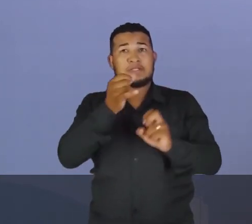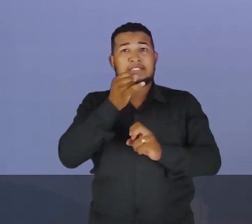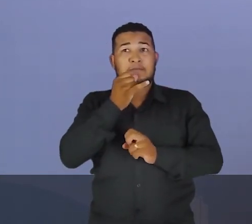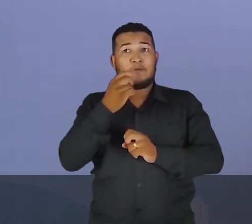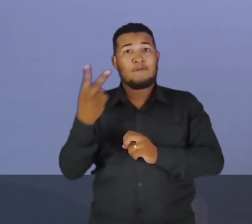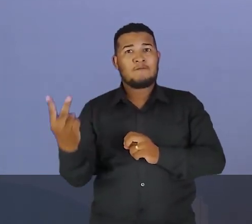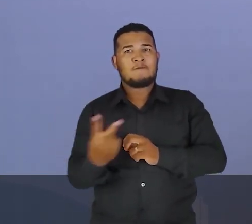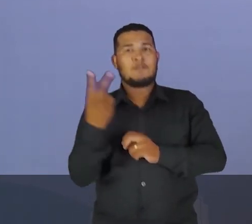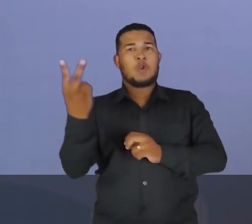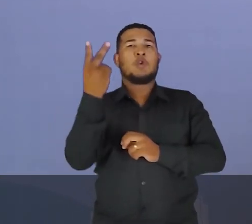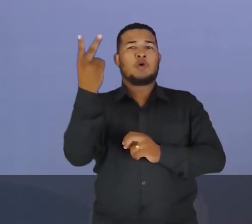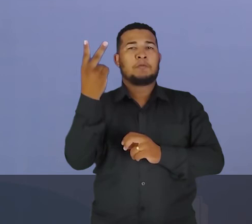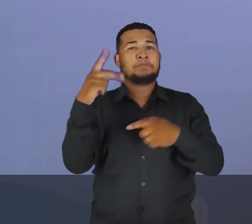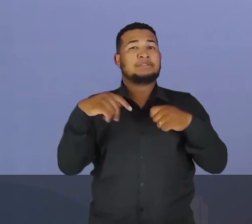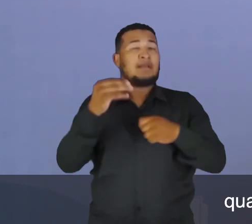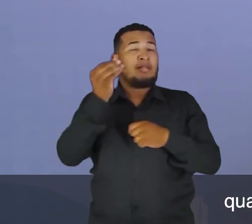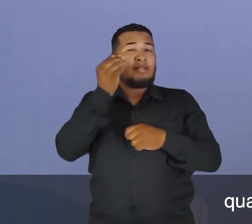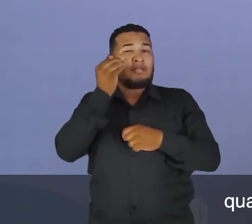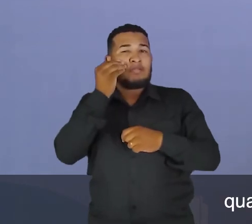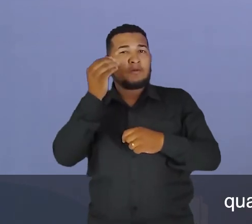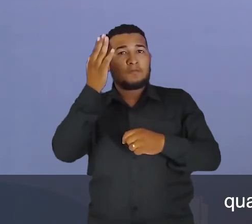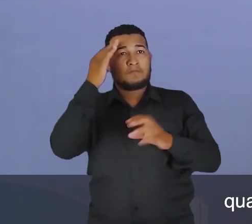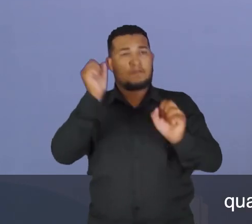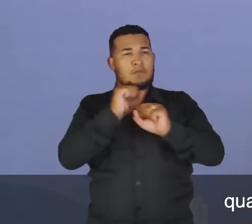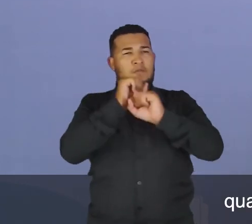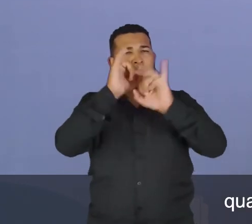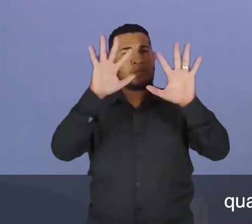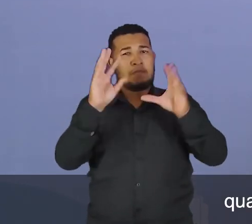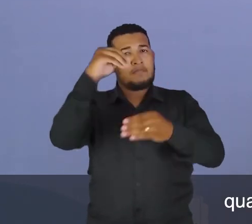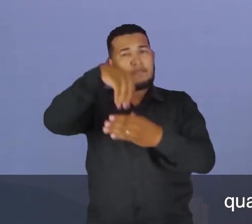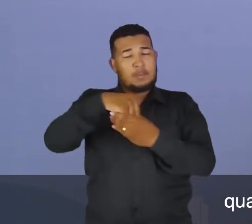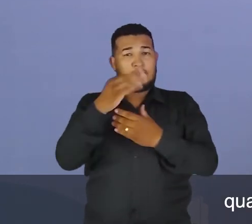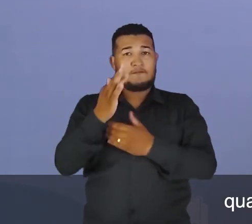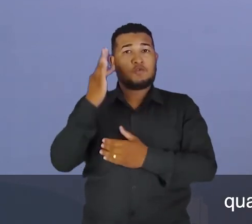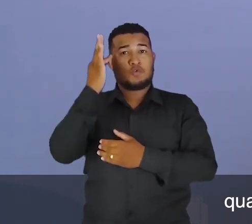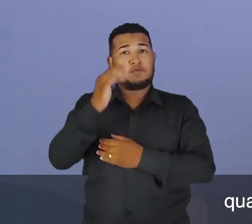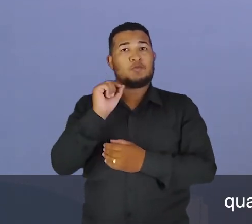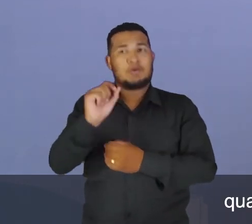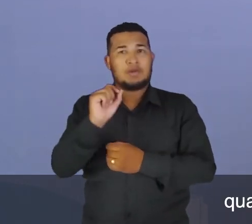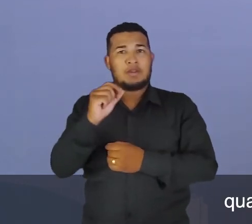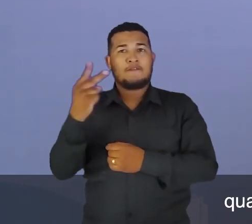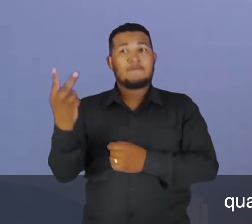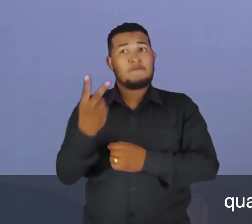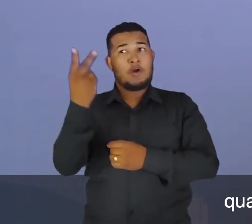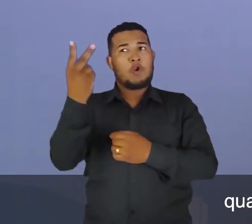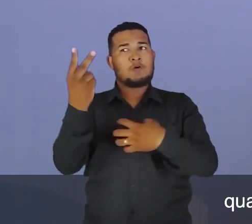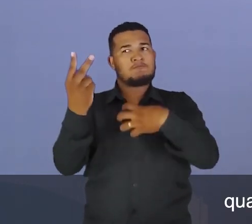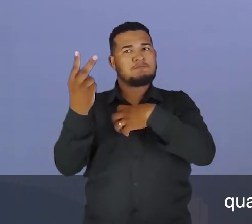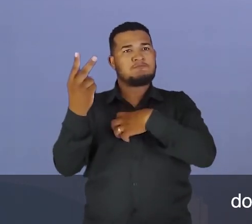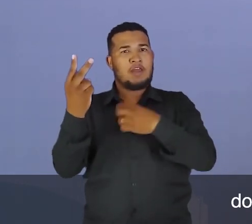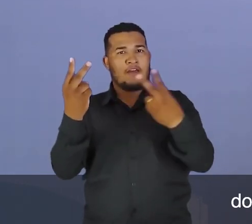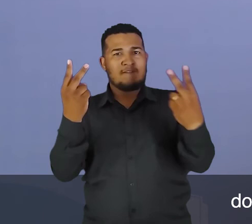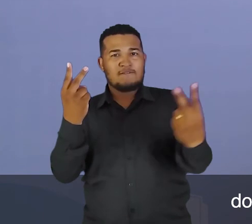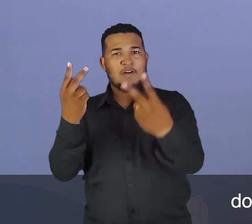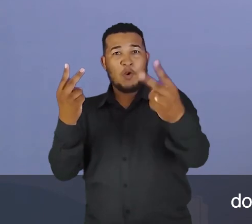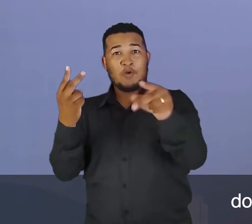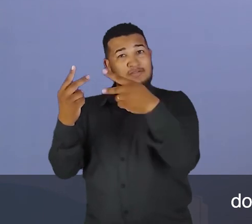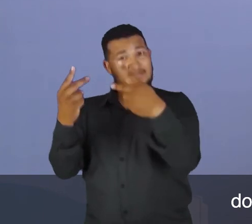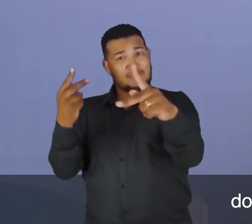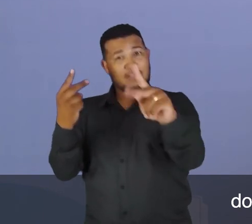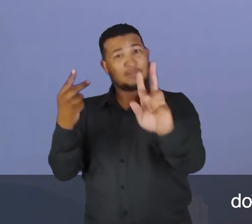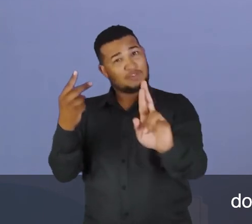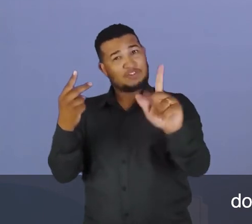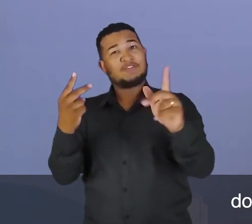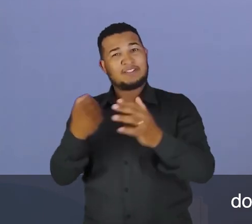estamos tentando entender, quase que filosoficamente, o valor que é para mim é diferente do valor para você.